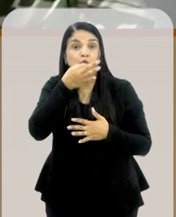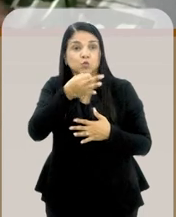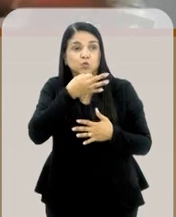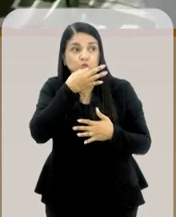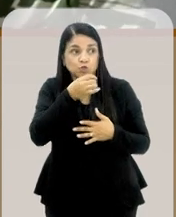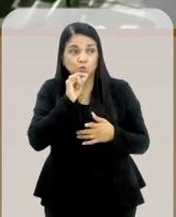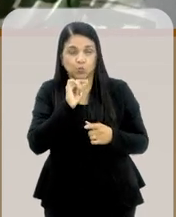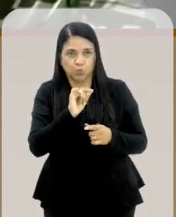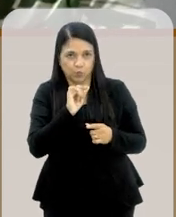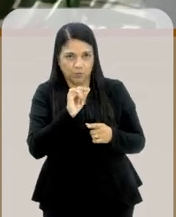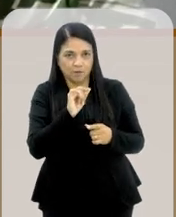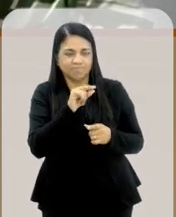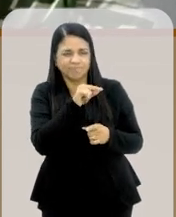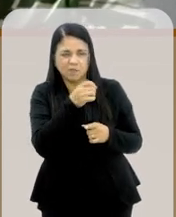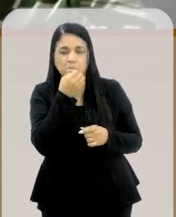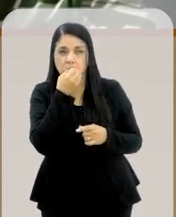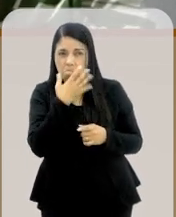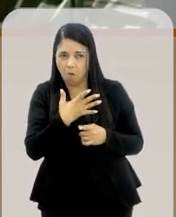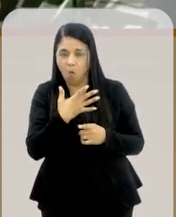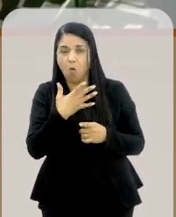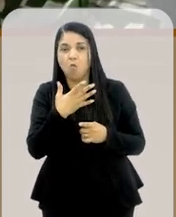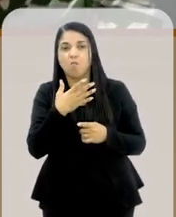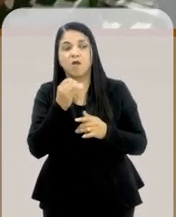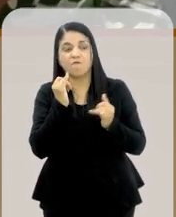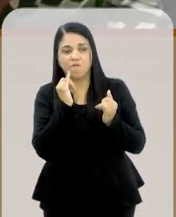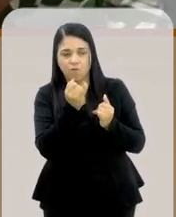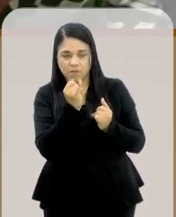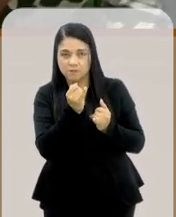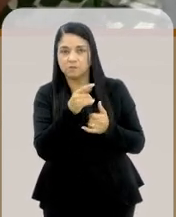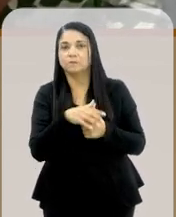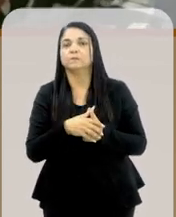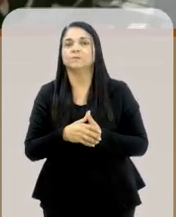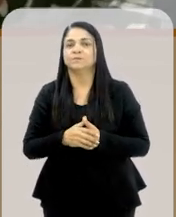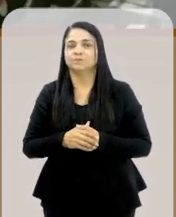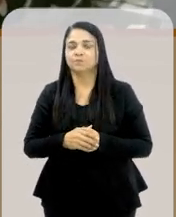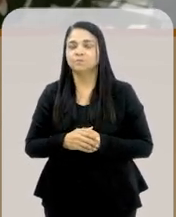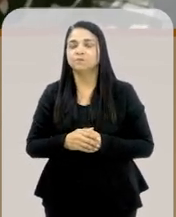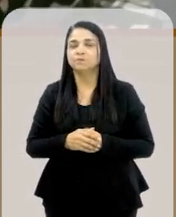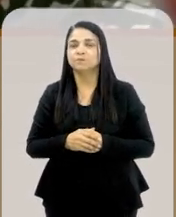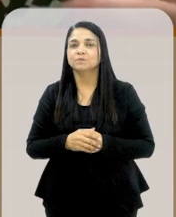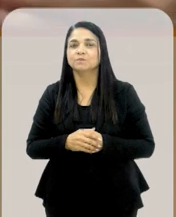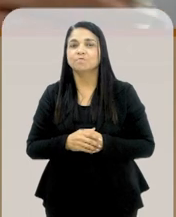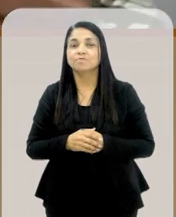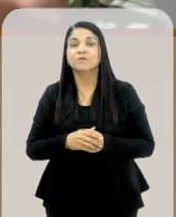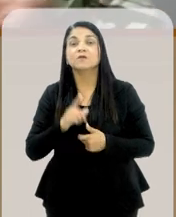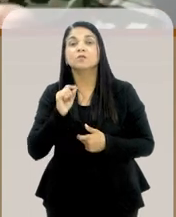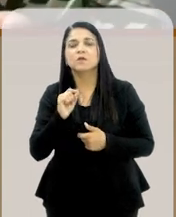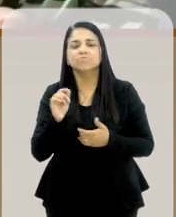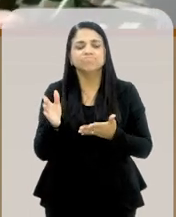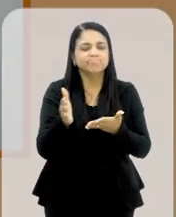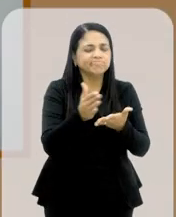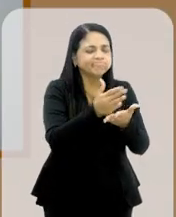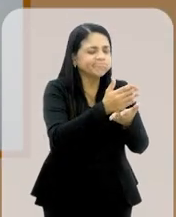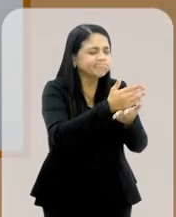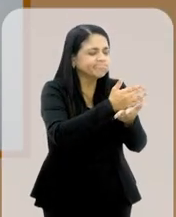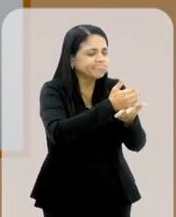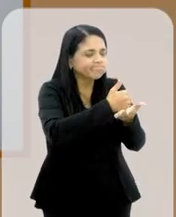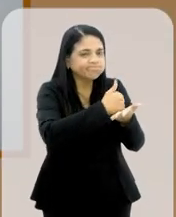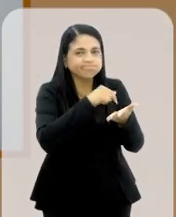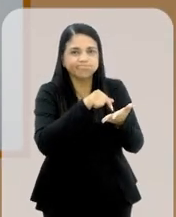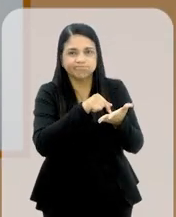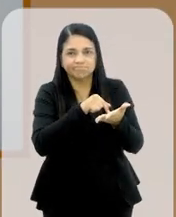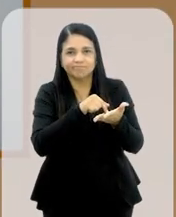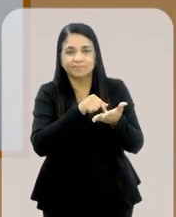sugiro e que eu acho que para você vai ser muito bom essa informação que eu vou lhe dar? Que seja feito um